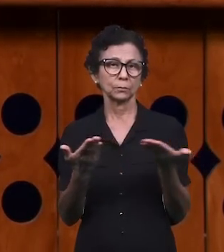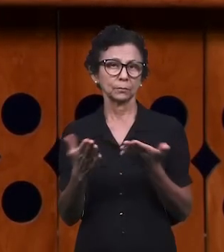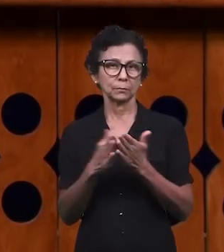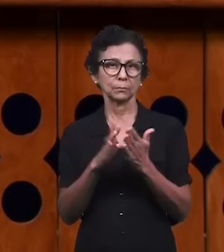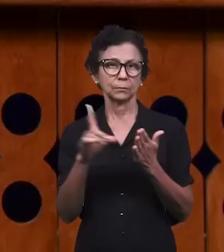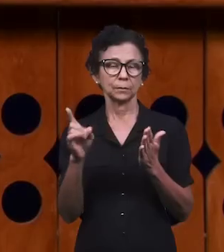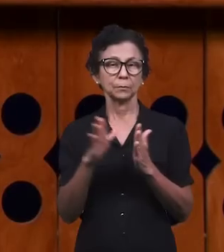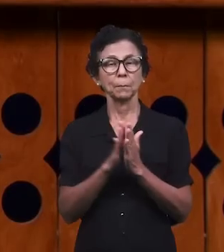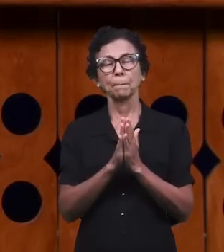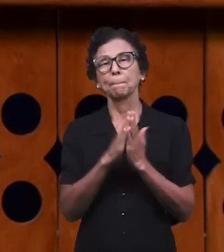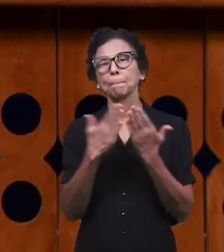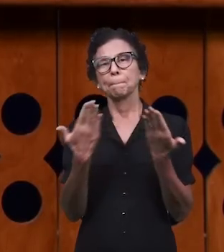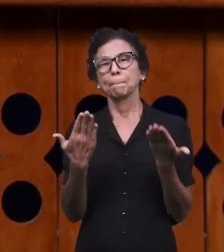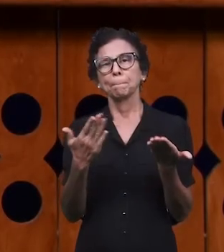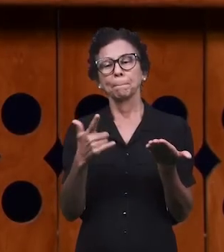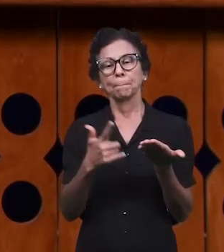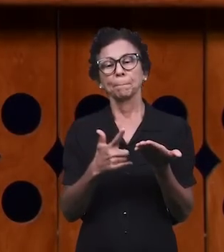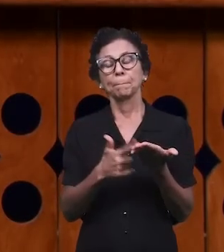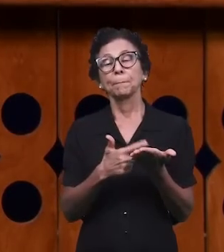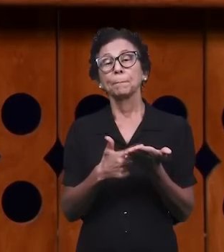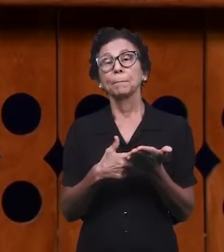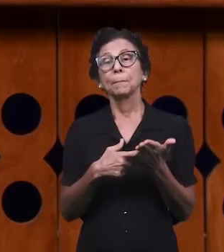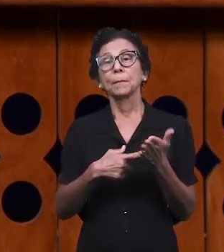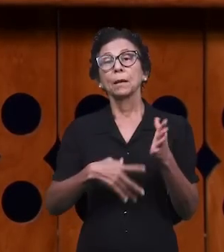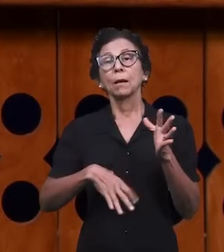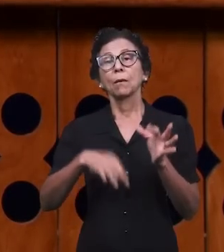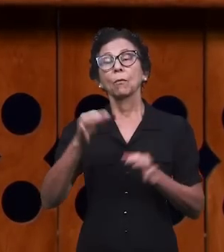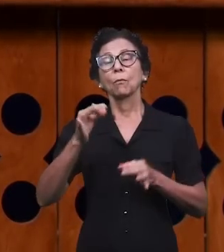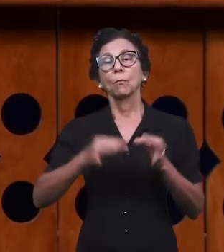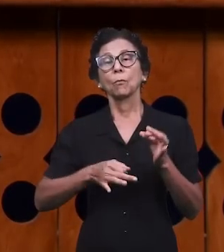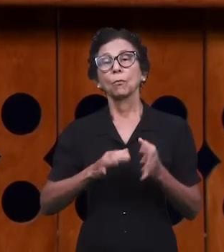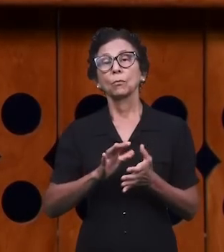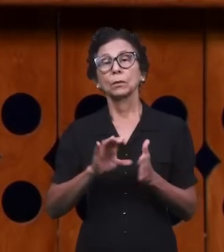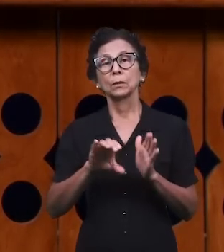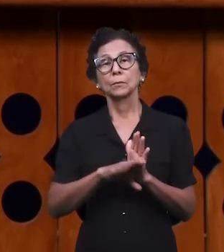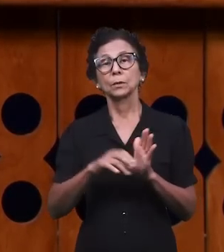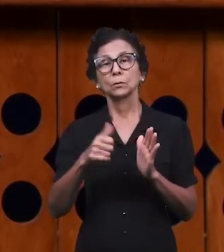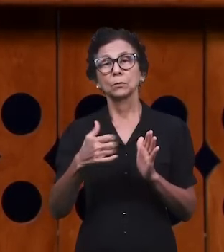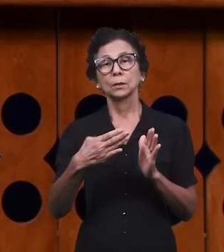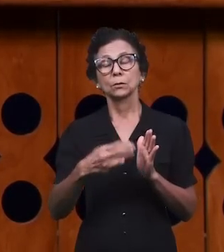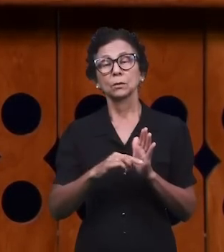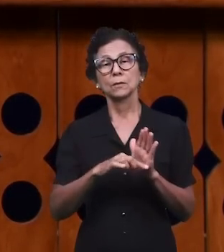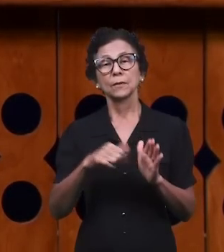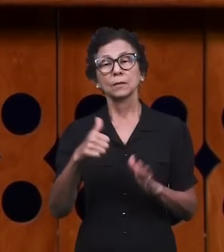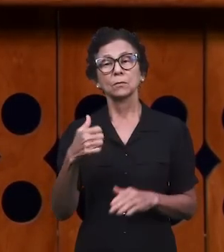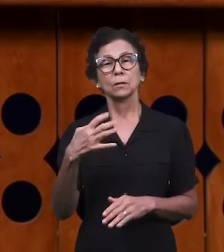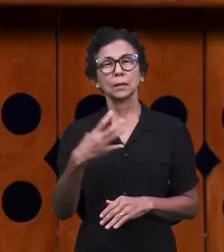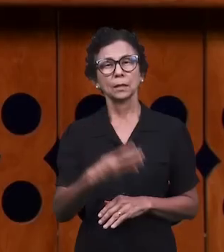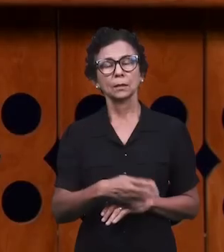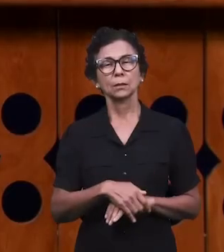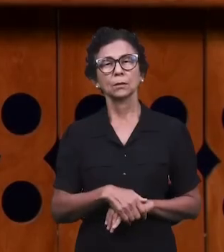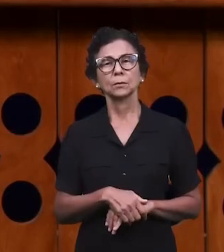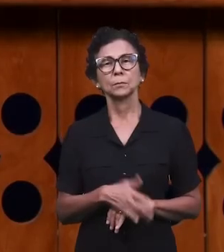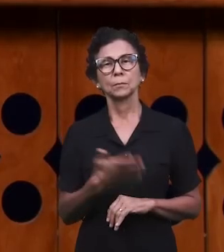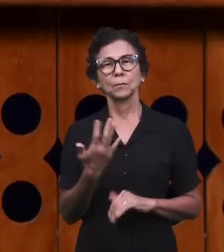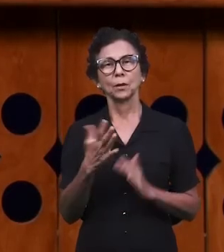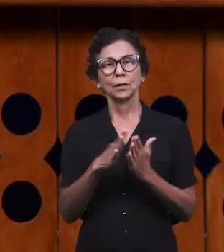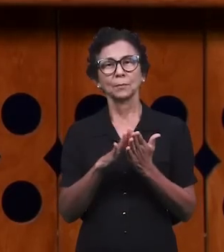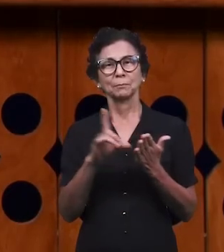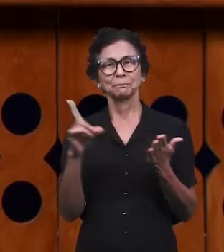abrir a palavra do Senhor no livro dos Juízes. Nós vamos ler no capítulo 14, verso 14. Abre lá a sua Bíblia.